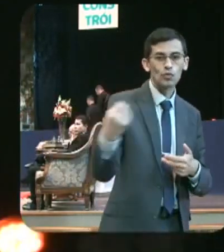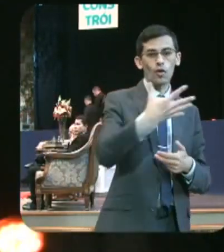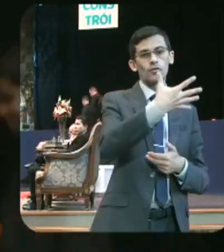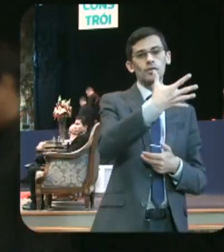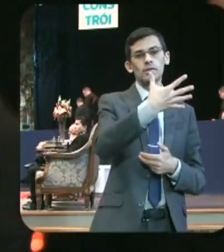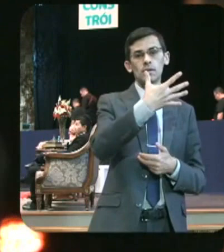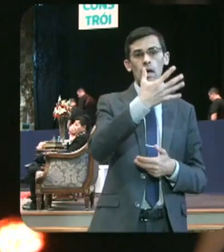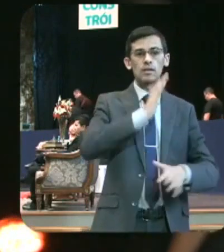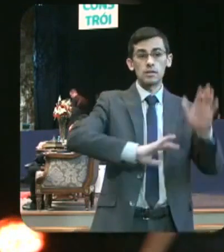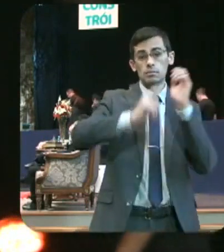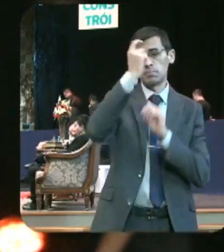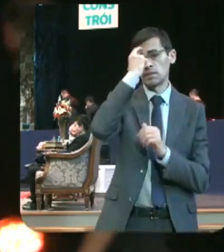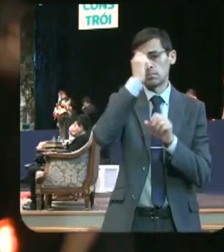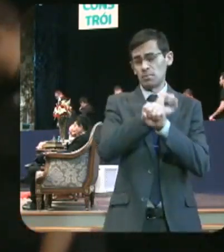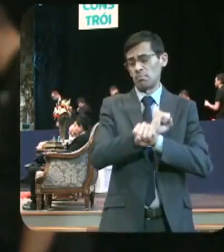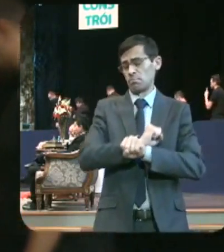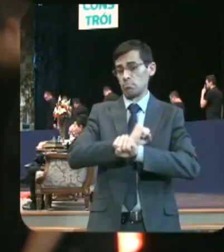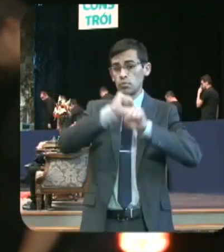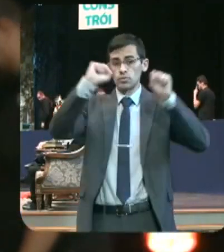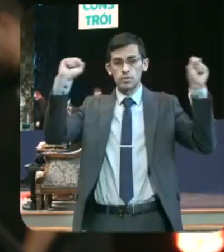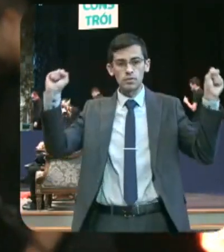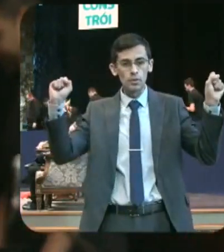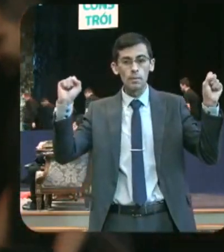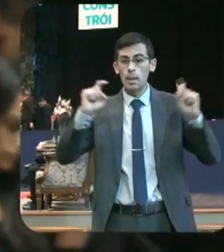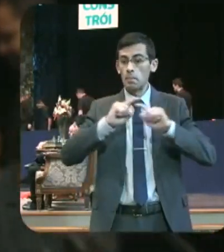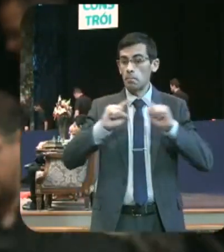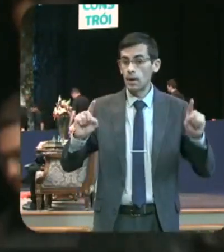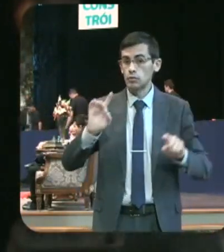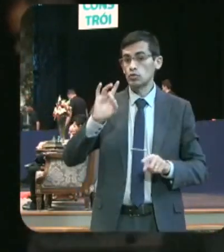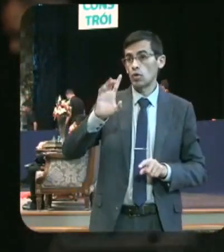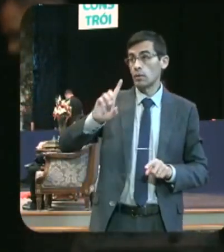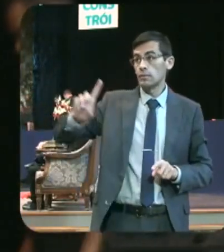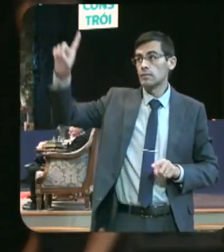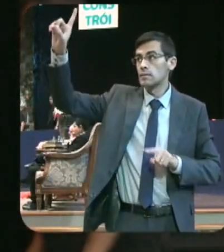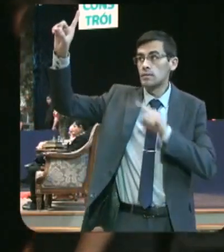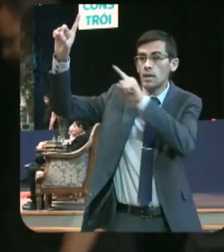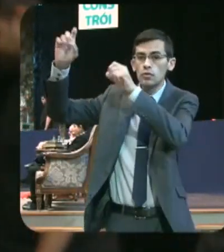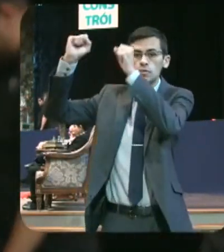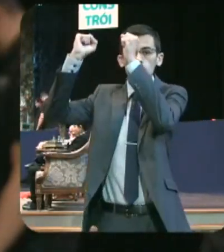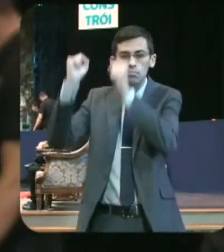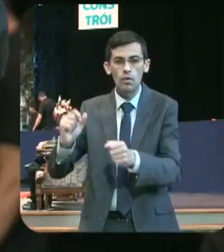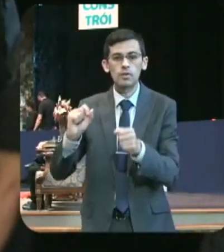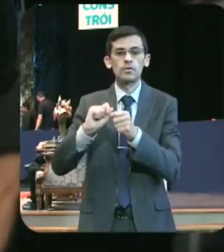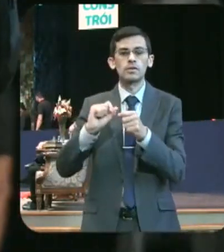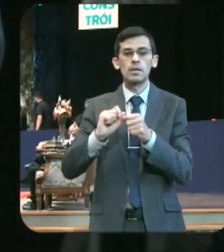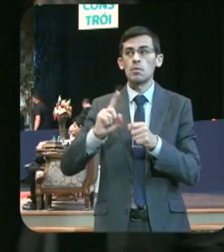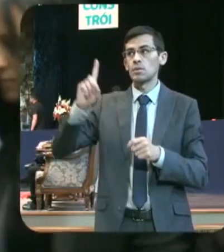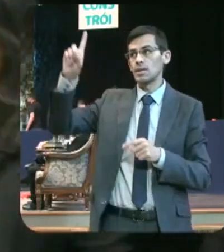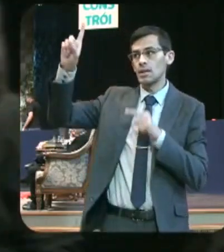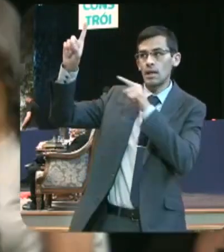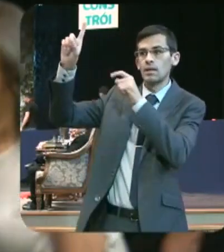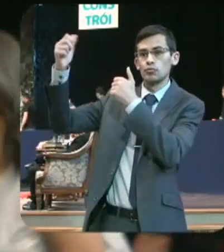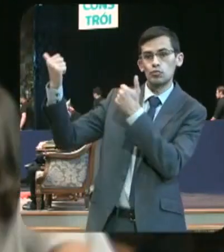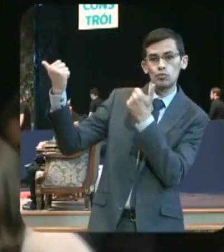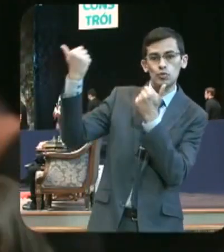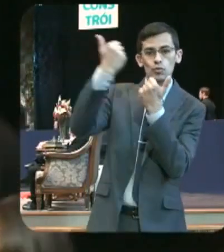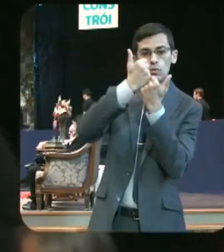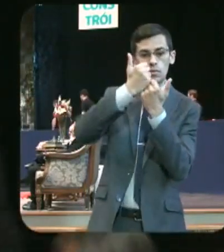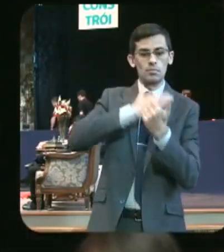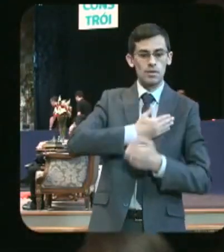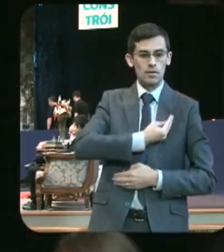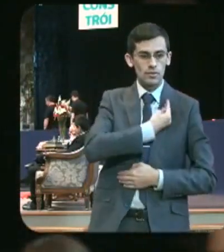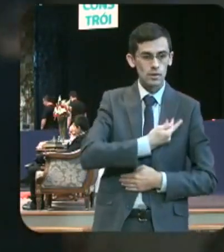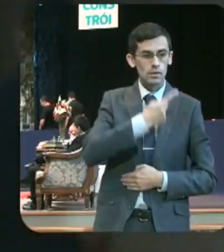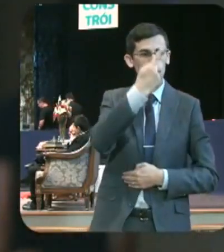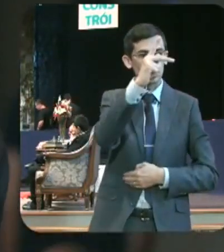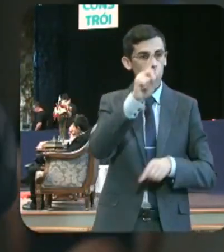que seriam impossíveis, e só Ele pode fazer isso, porque só Ele tomou o seu lugar na cruz. Então,